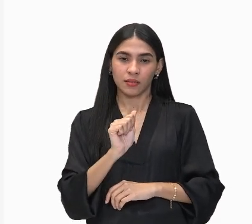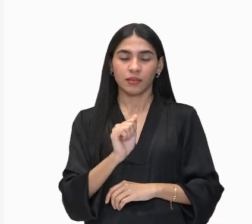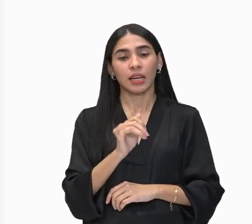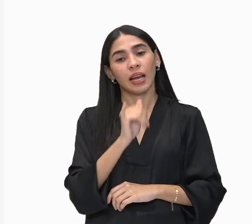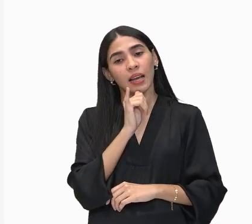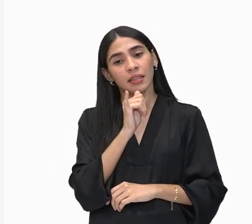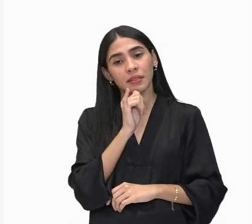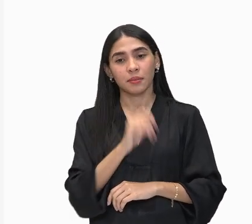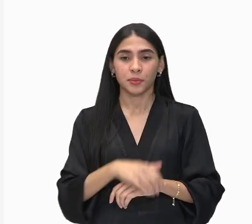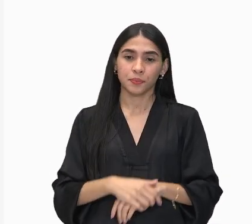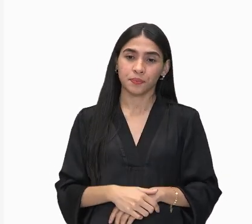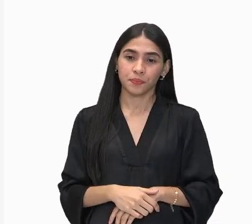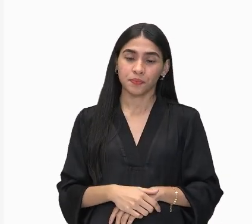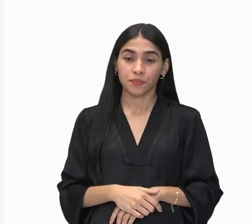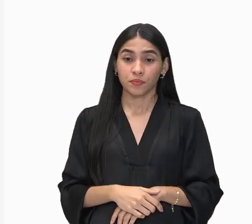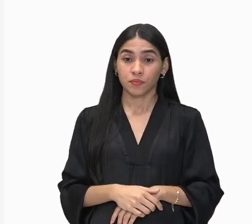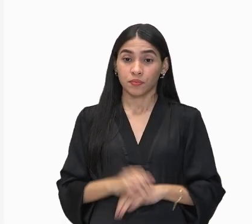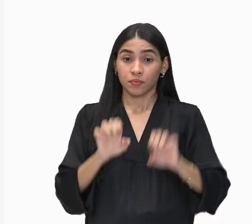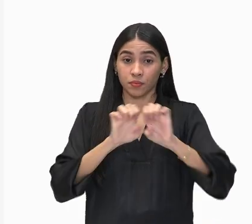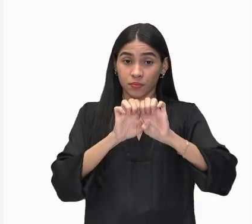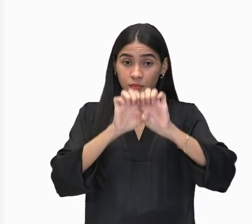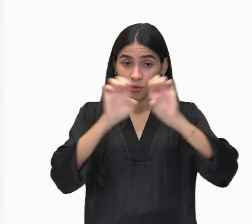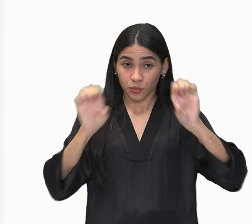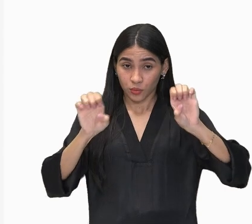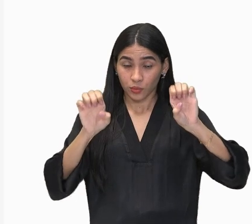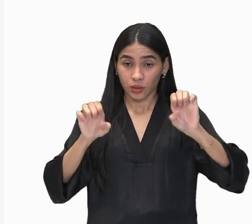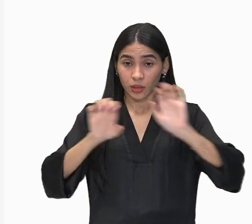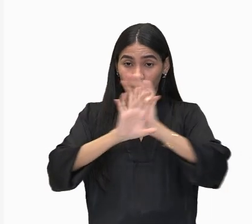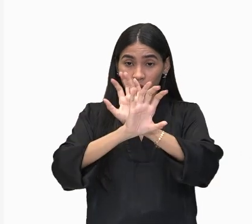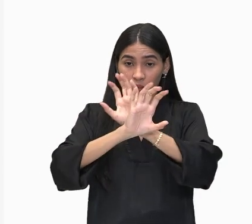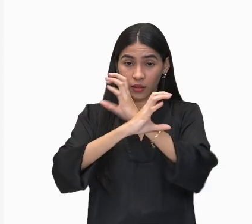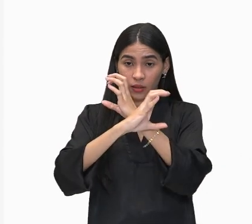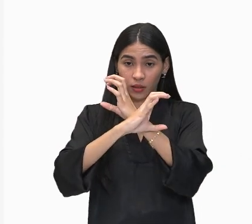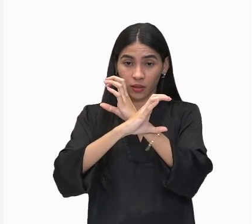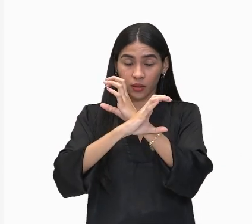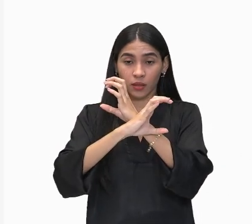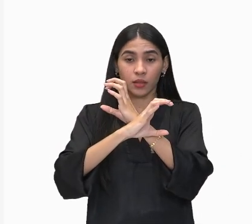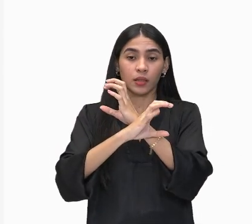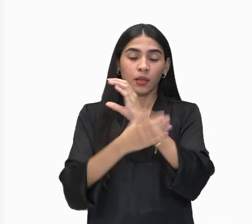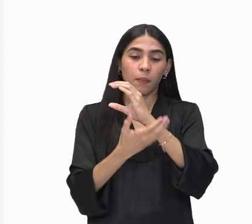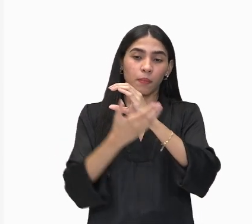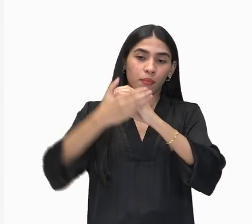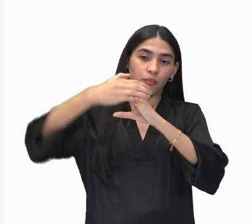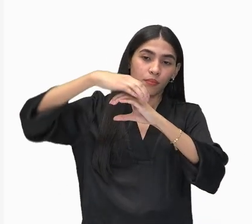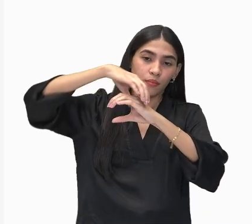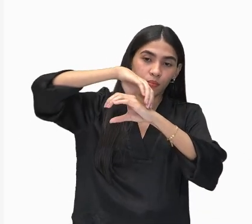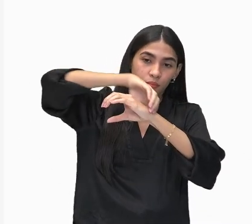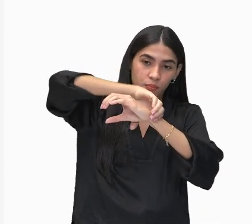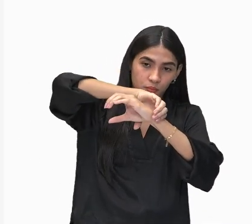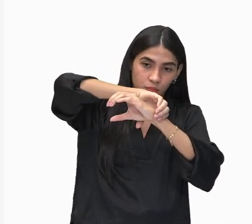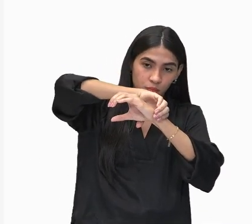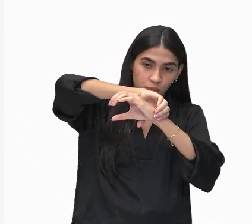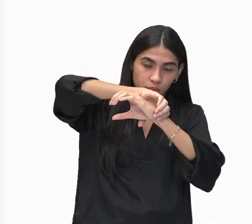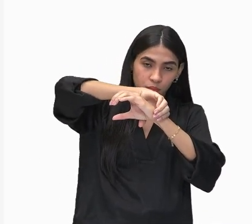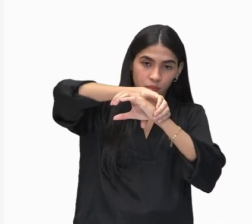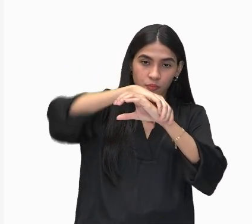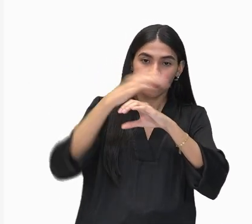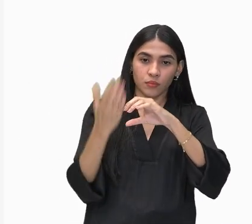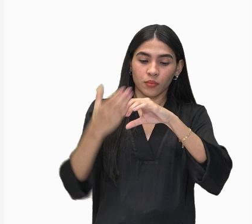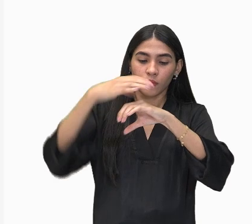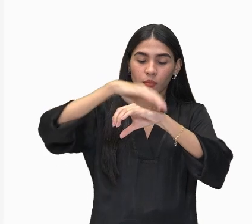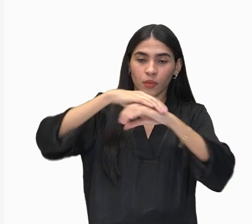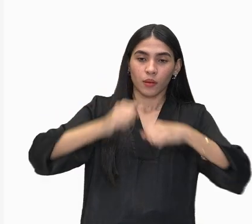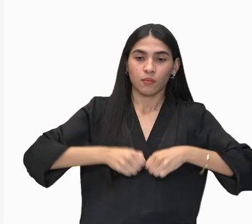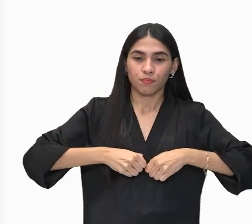posso dizer, uma estrutura óssea na parte mais externa dentro da formação do